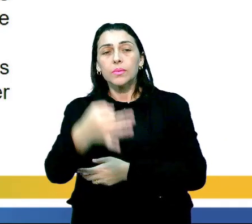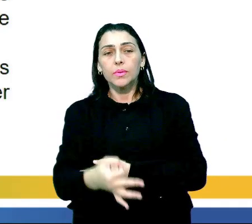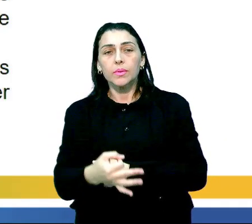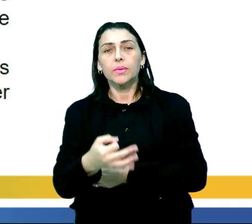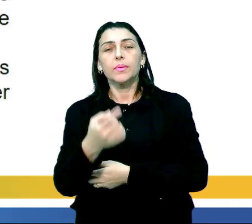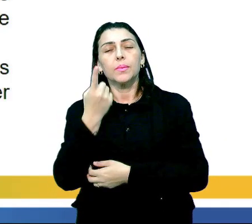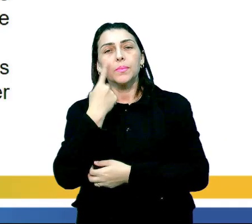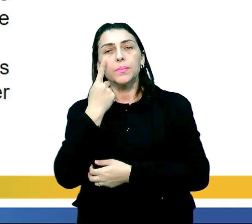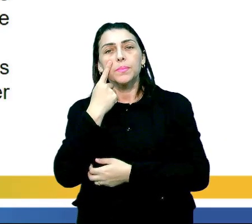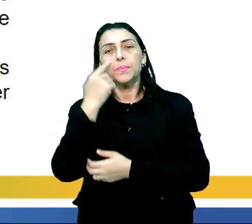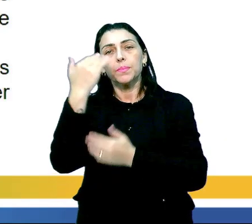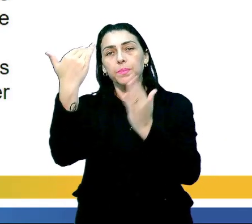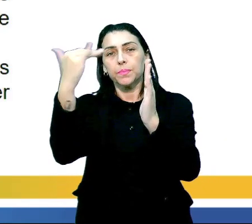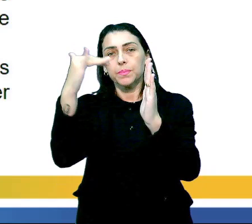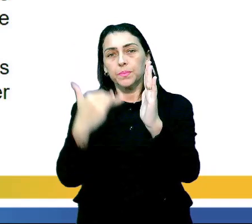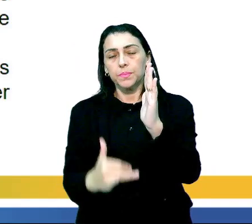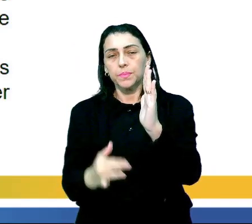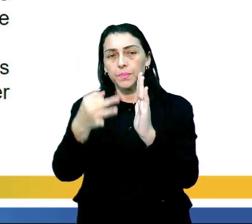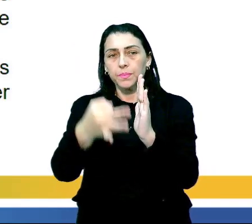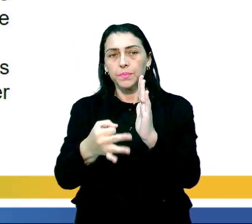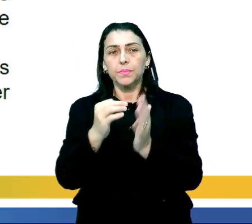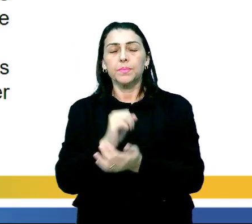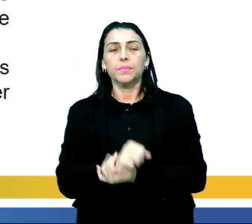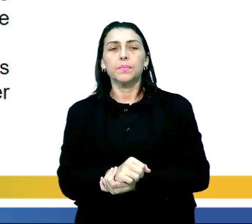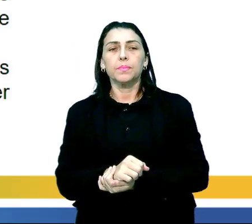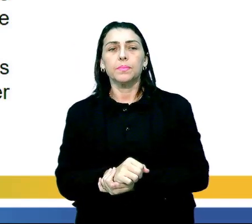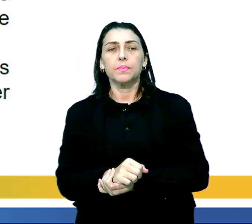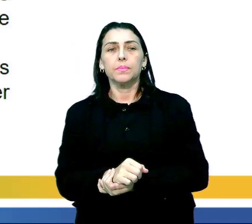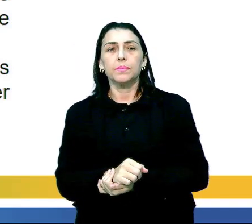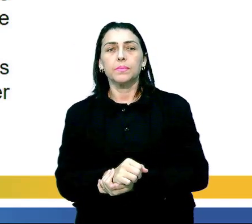vamos então à sequência correta? Vamos lá.